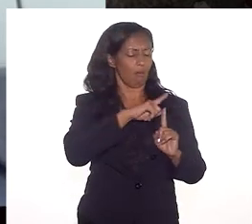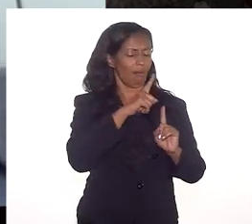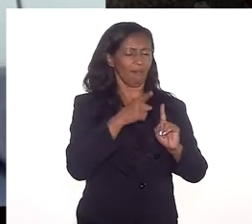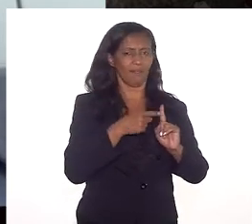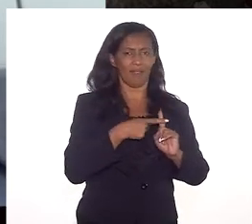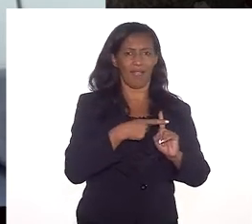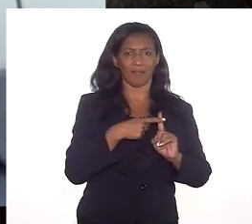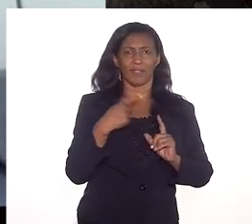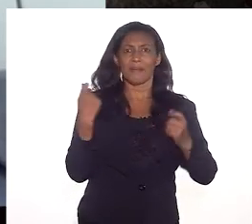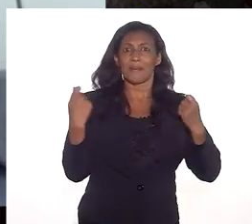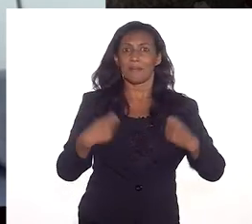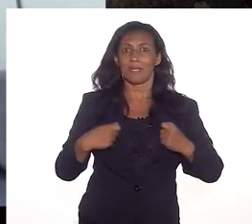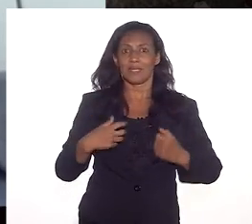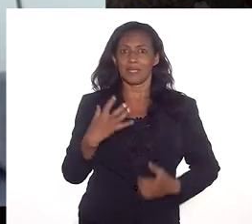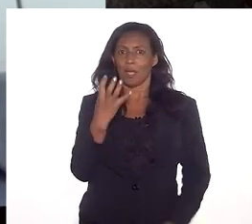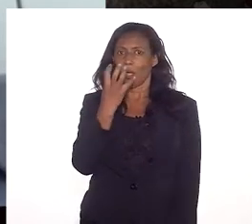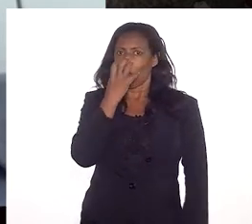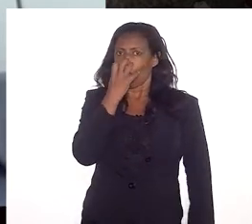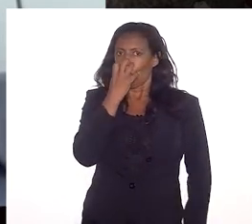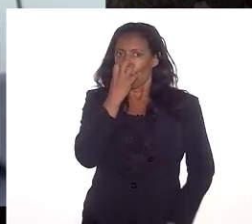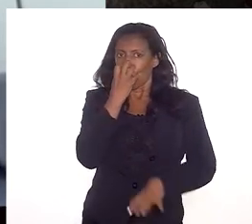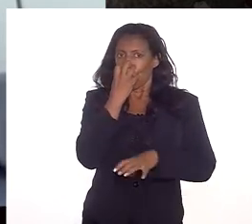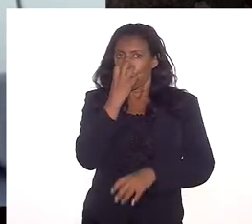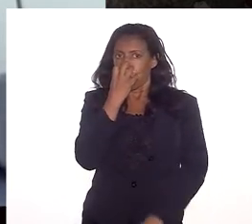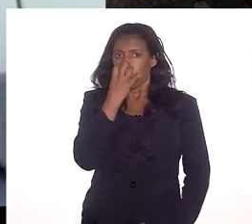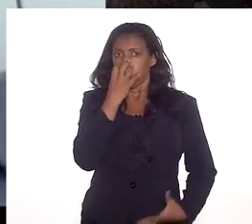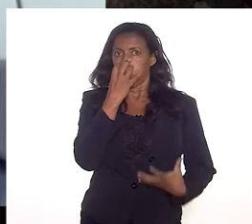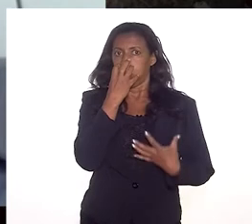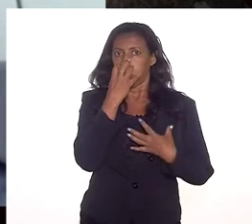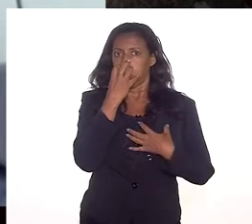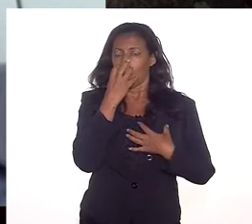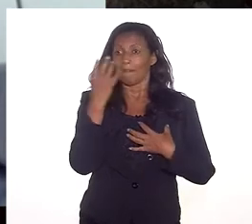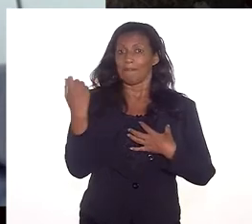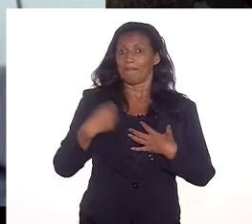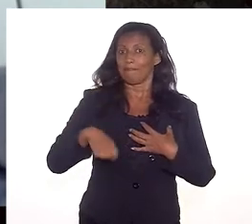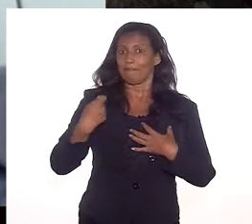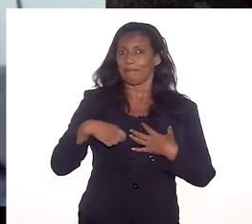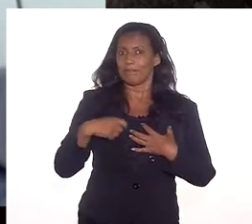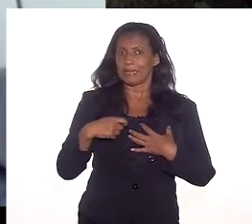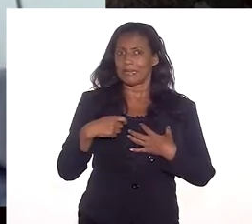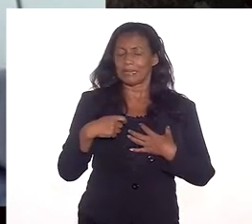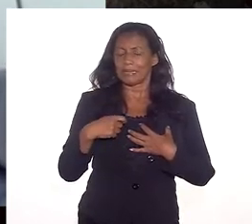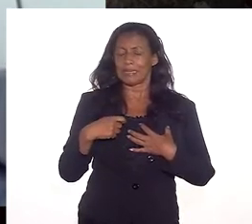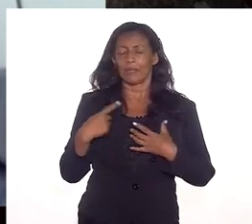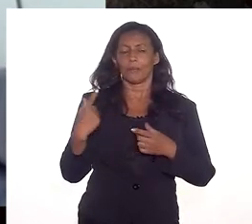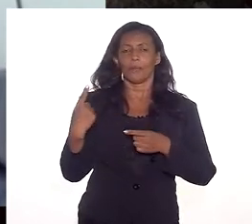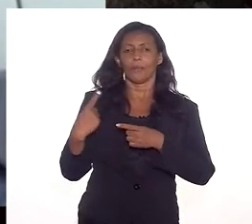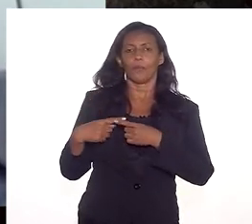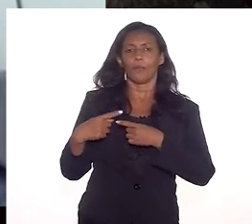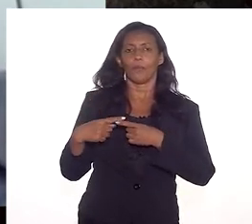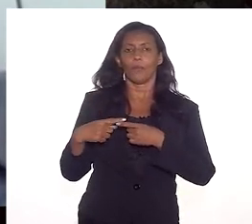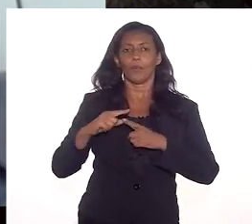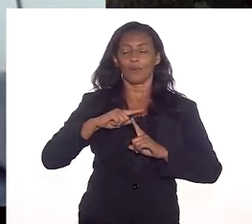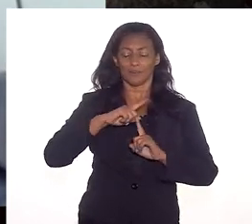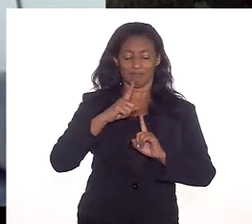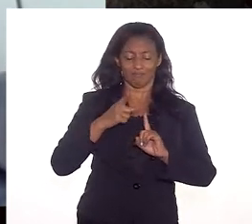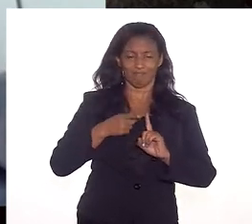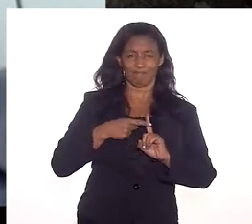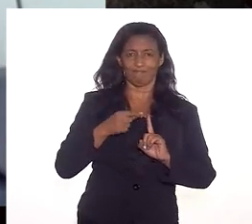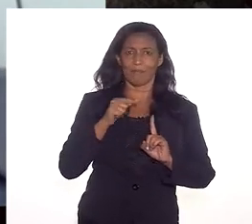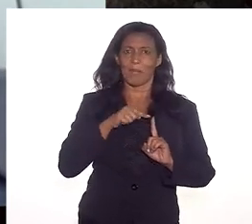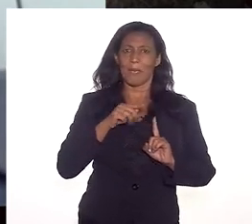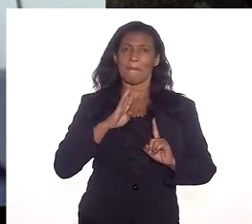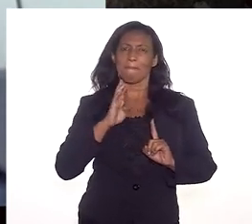grávida precisa de uma ventilação mecânica, de que isso seja abordado nela por conta também da questão da